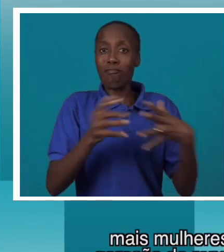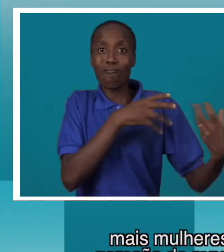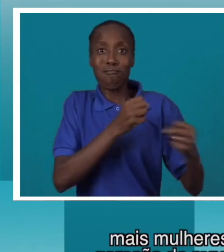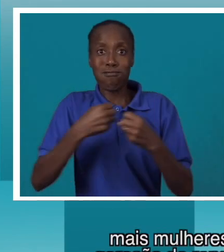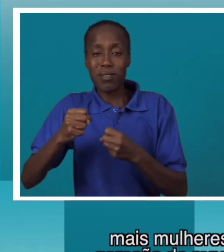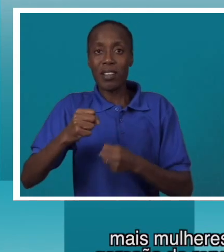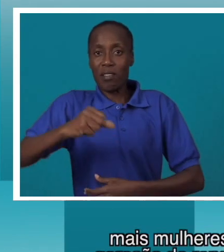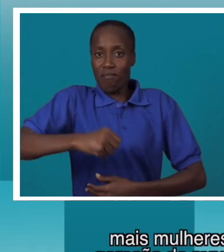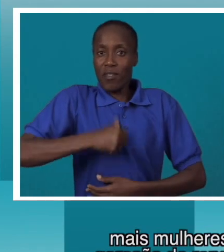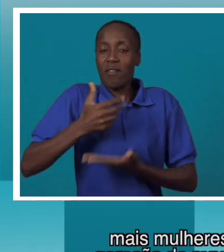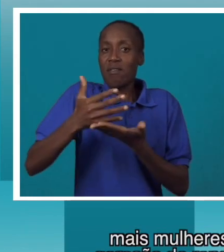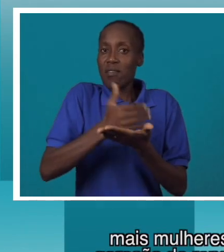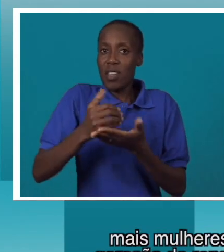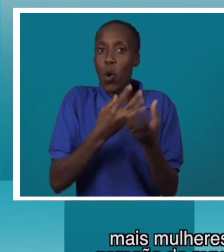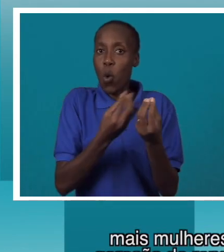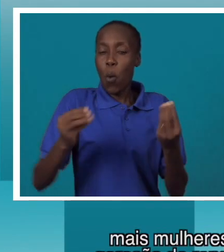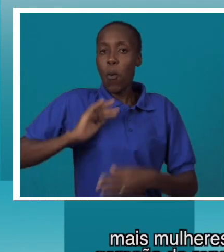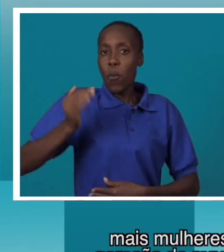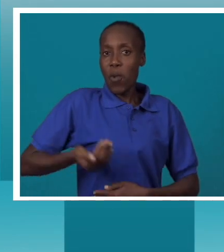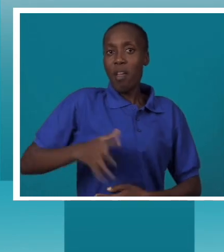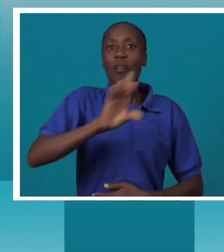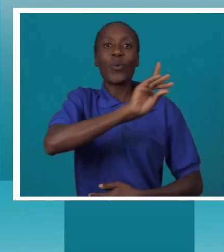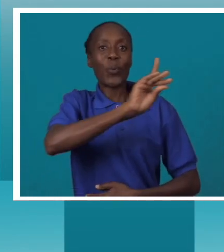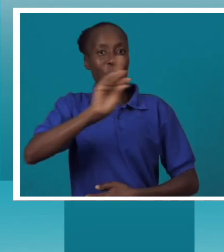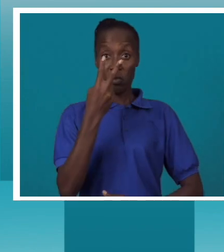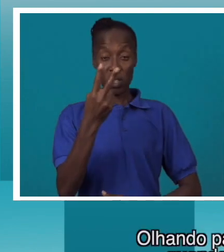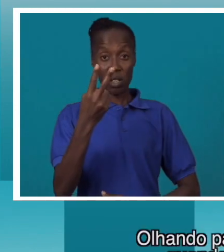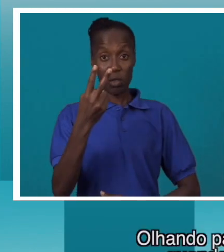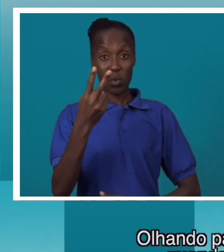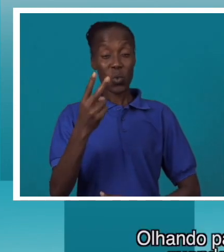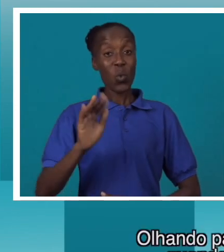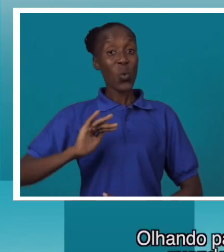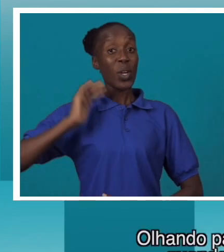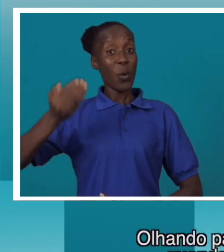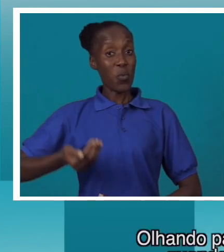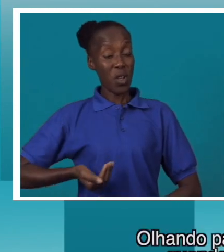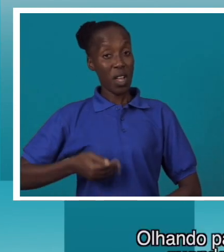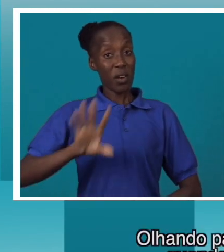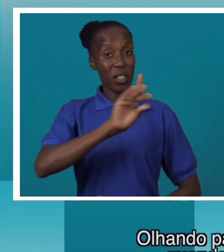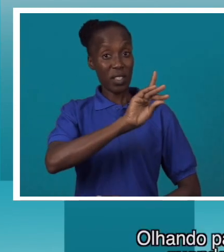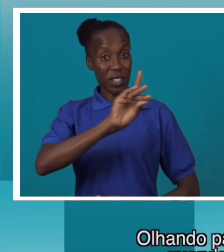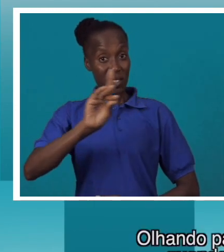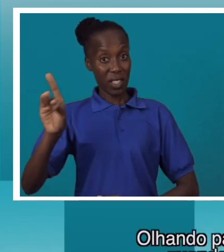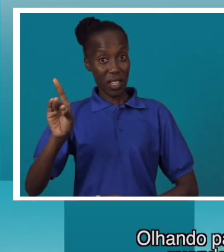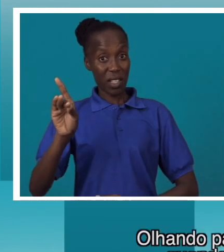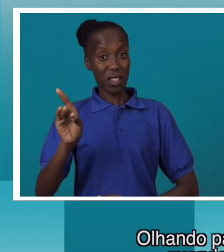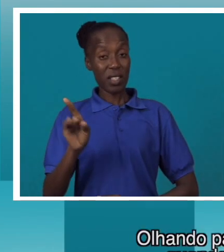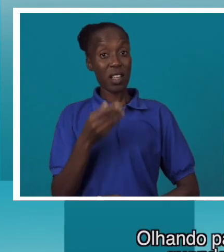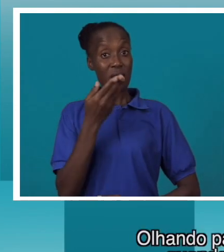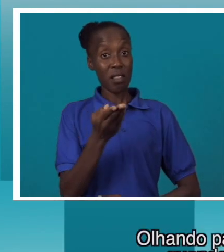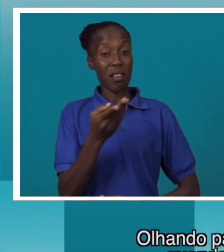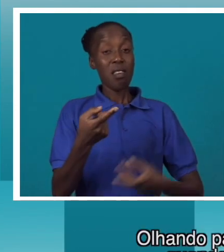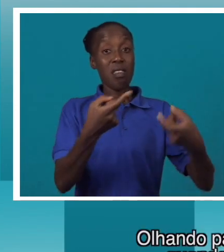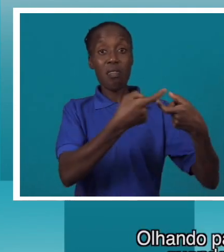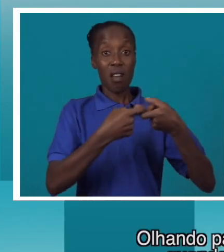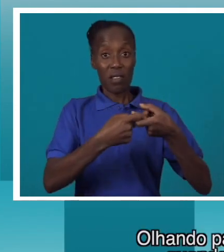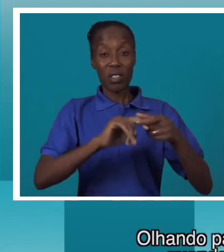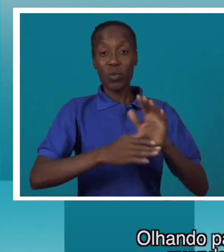qualquer atividade de geração de renda como mulher com deficiência. Olhando para aquilo que é a mulher com deficiência no seio familiar